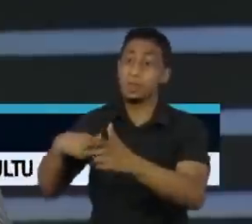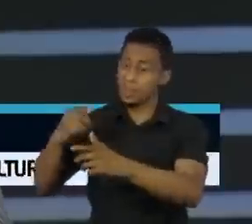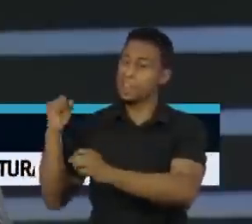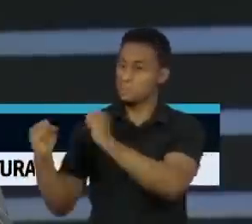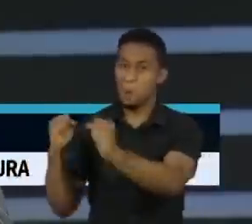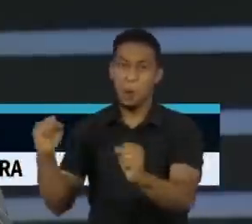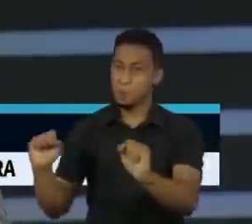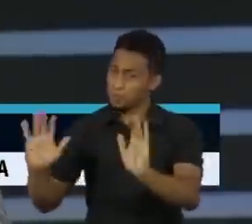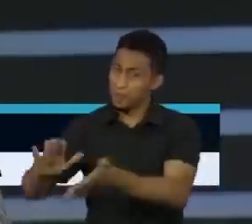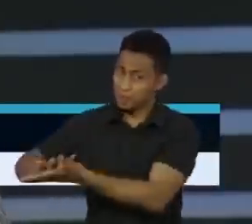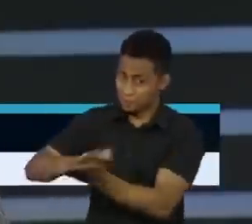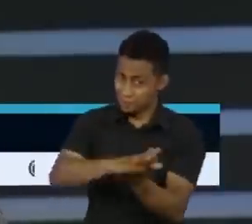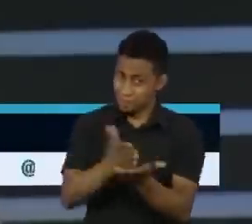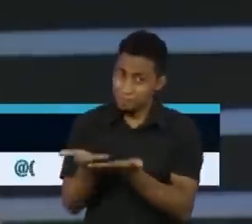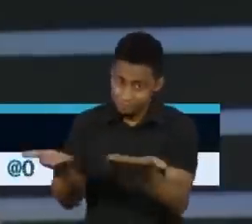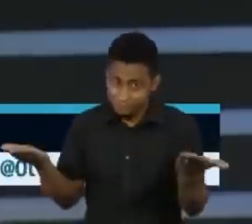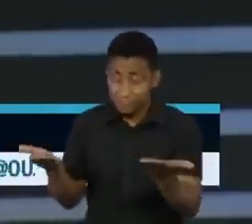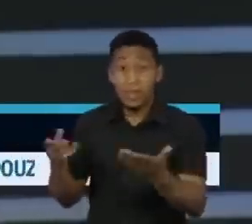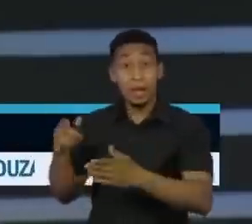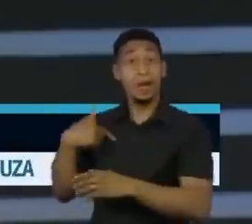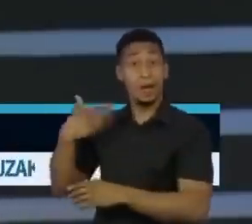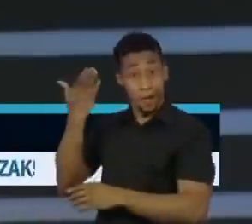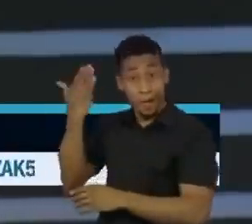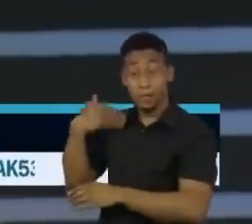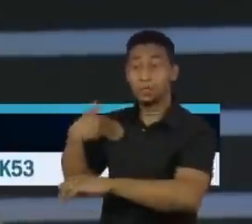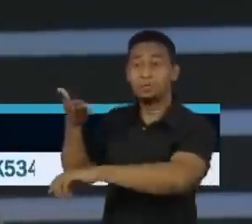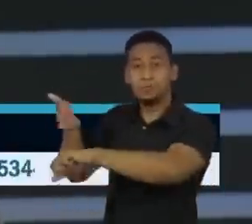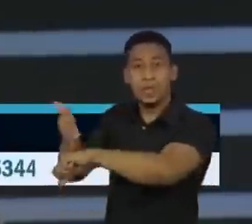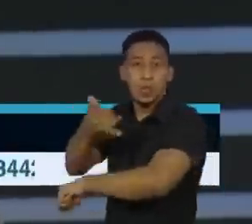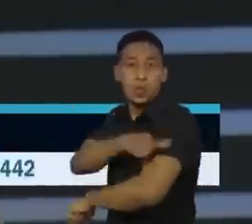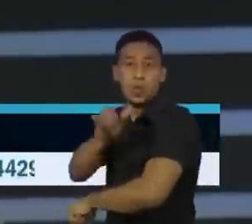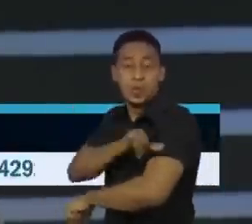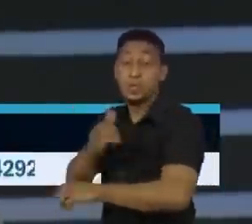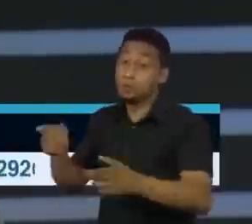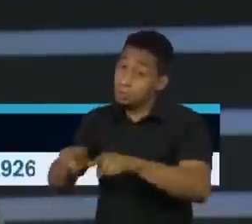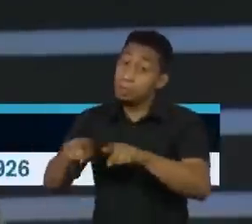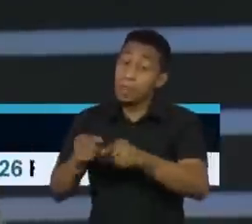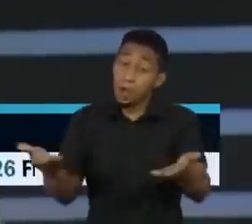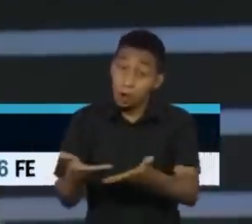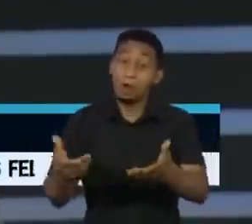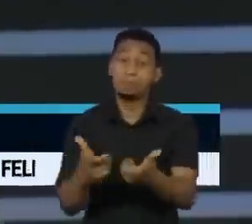de sangue, sócio de miliciano do Rio de Janeiro e responsável por 600 mil mortes no Brasil.